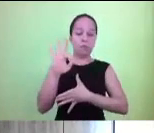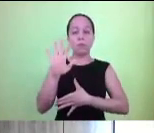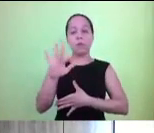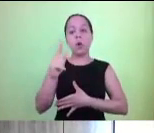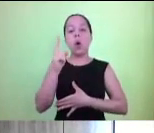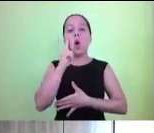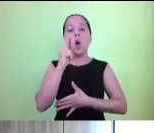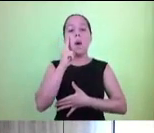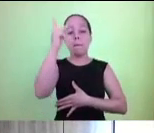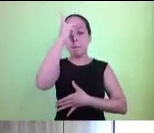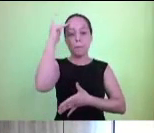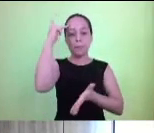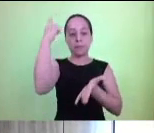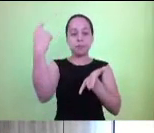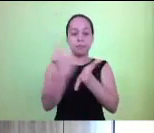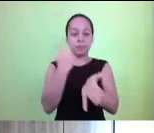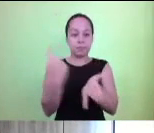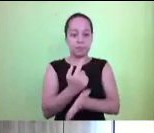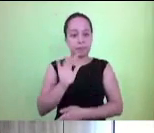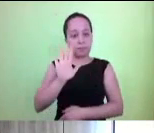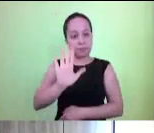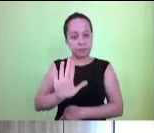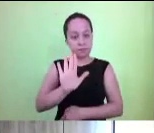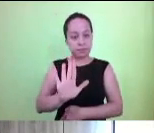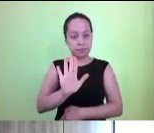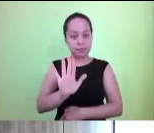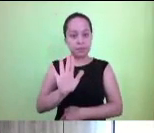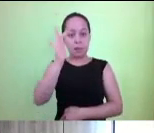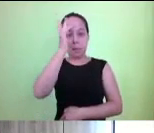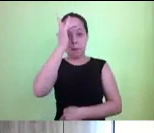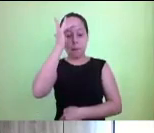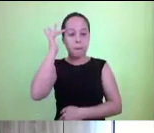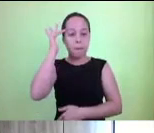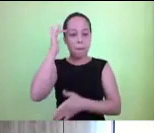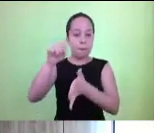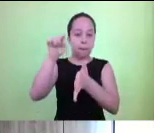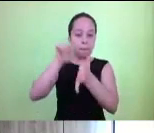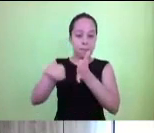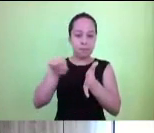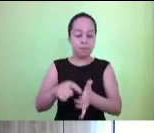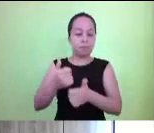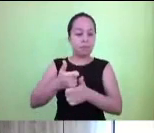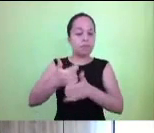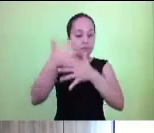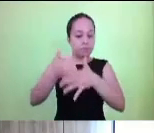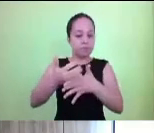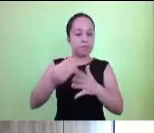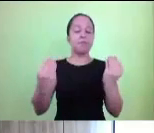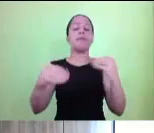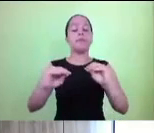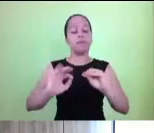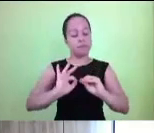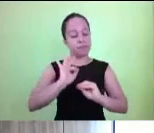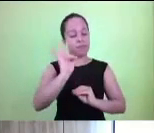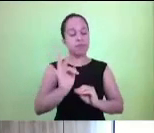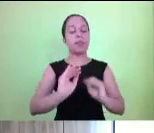Pessoal que está perguntando, desculpa, Angélica, o pessoal que está perguntando aqui é sobre a lista, gente, a lista vai ser disponibilizada depois, tá?